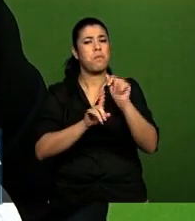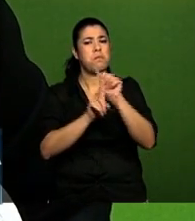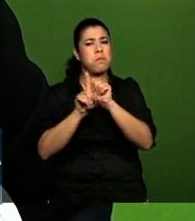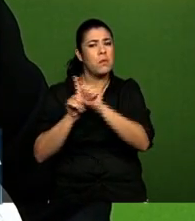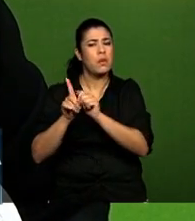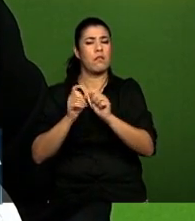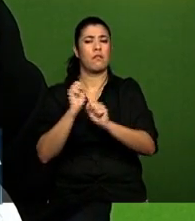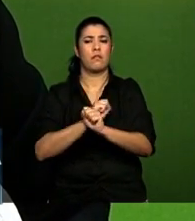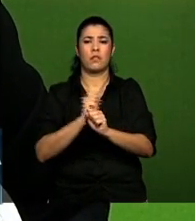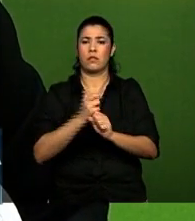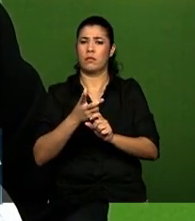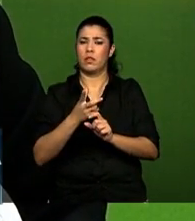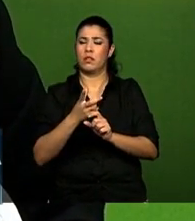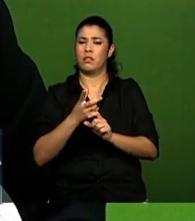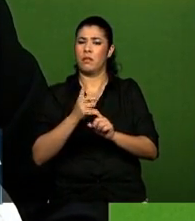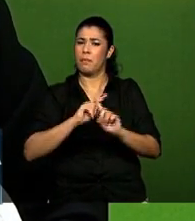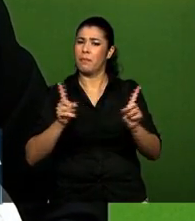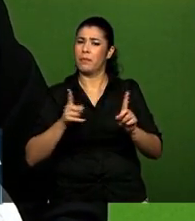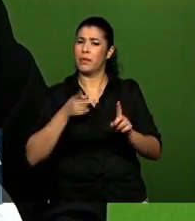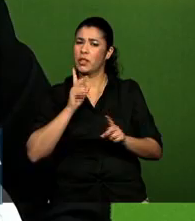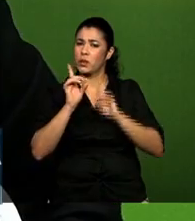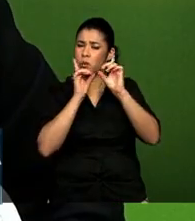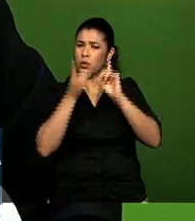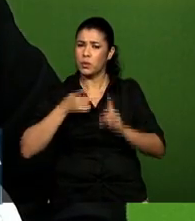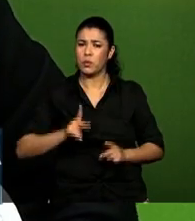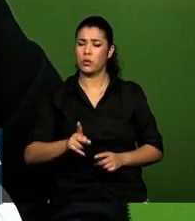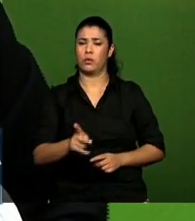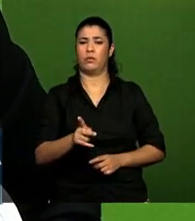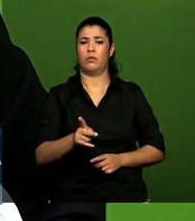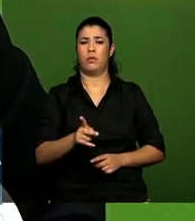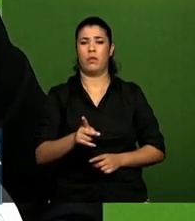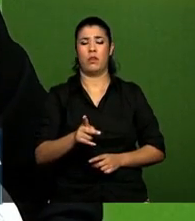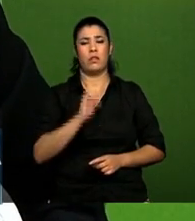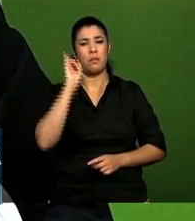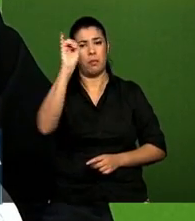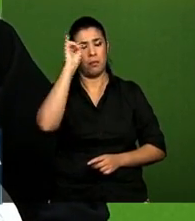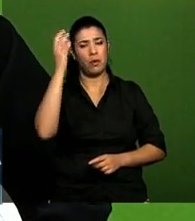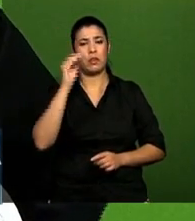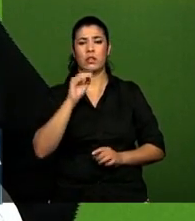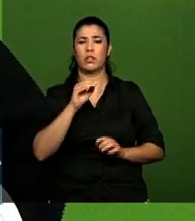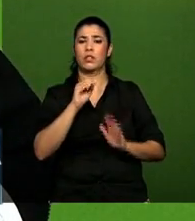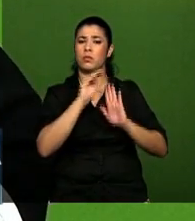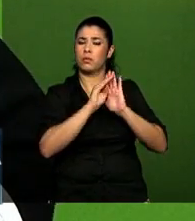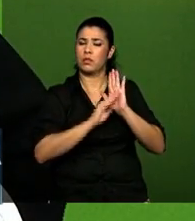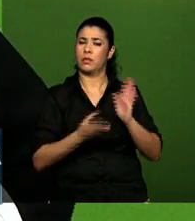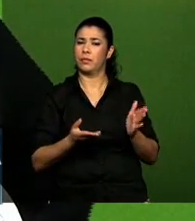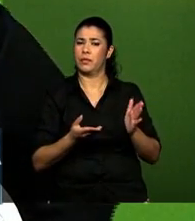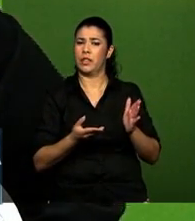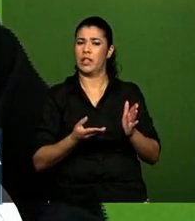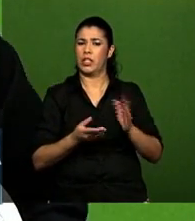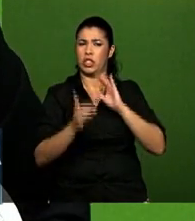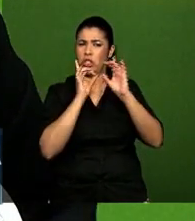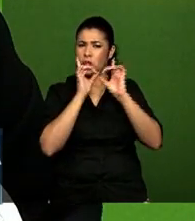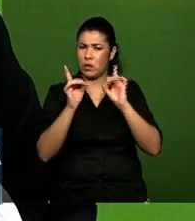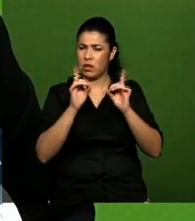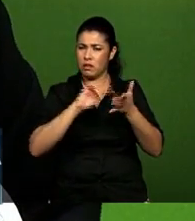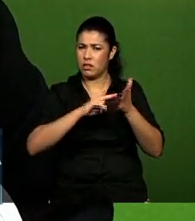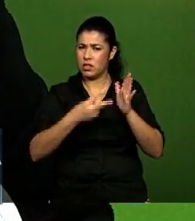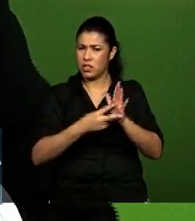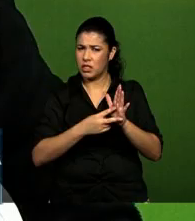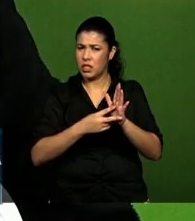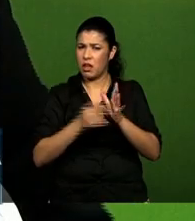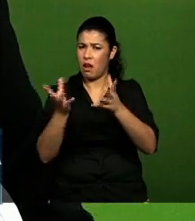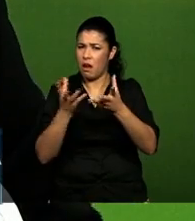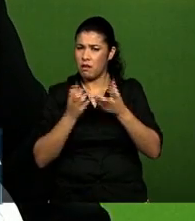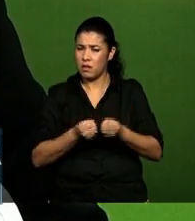é um processo permanente Isto é o que qualifica esta agenda dialogar não significa concordar com tudo e